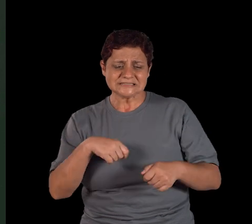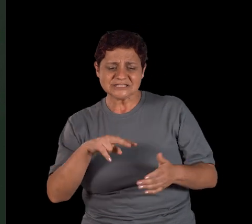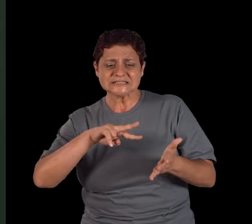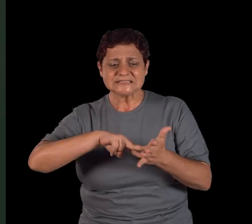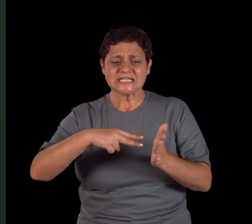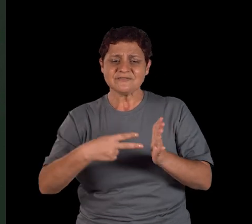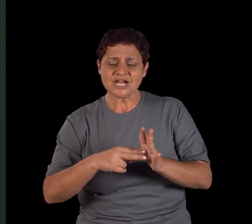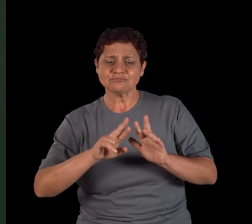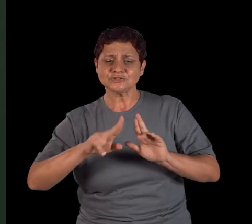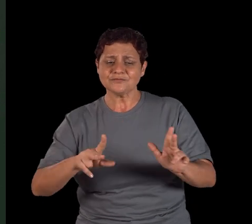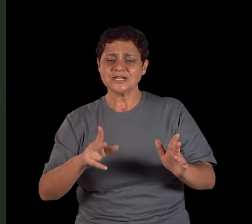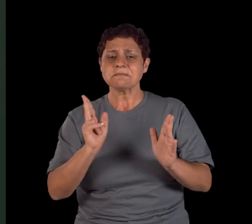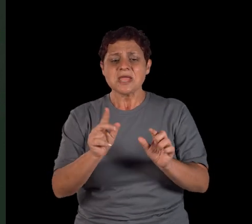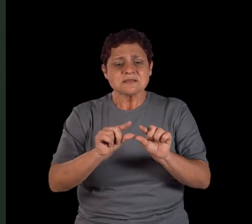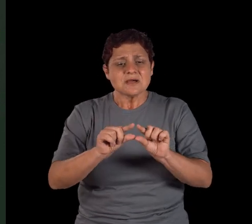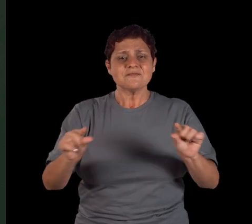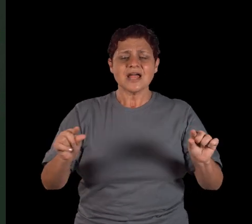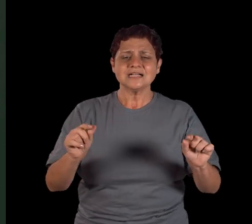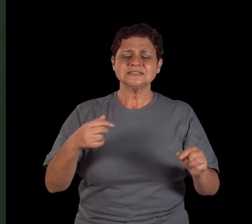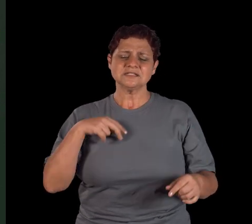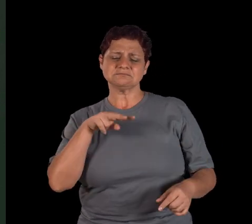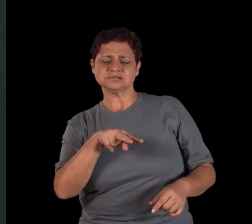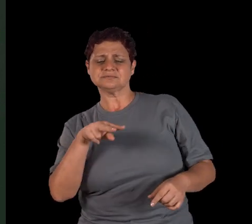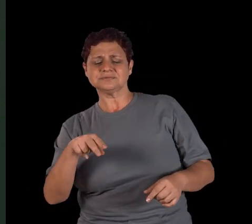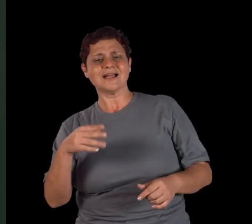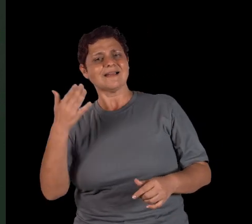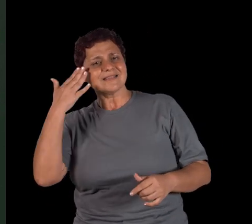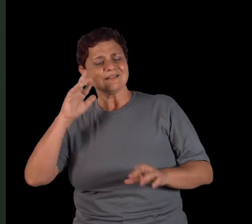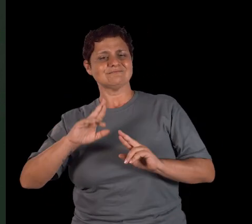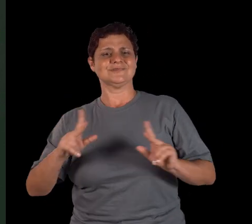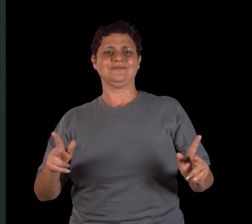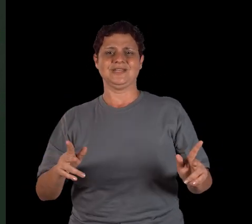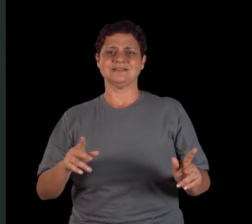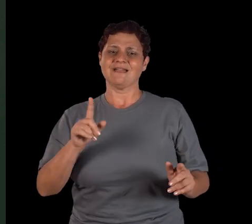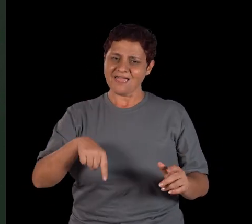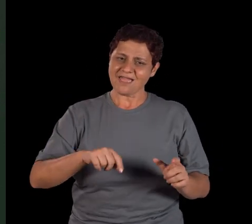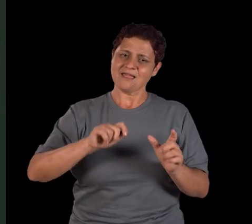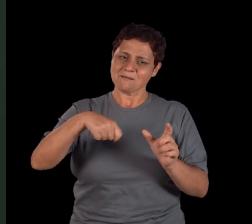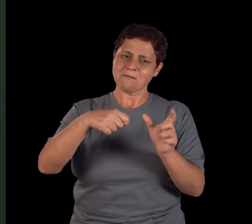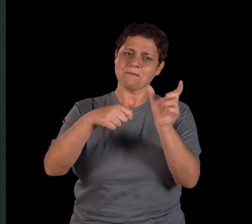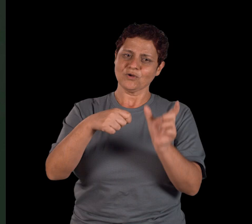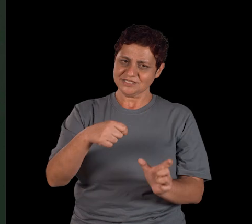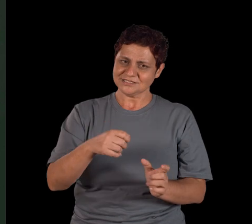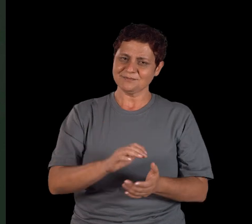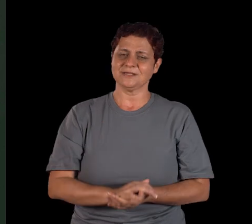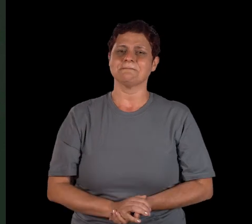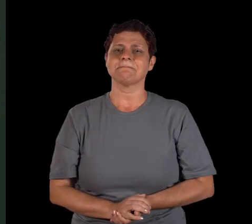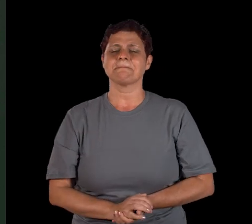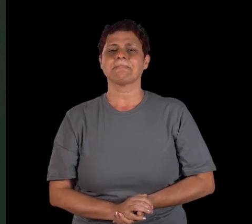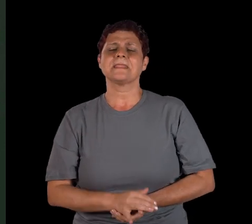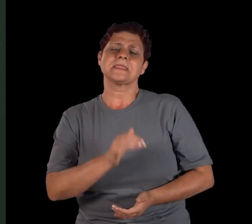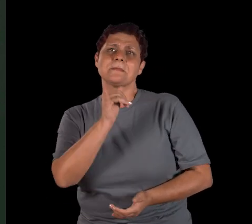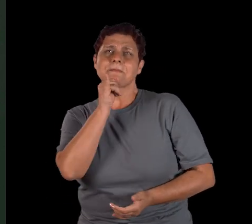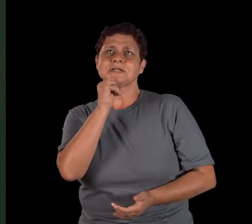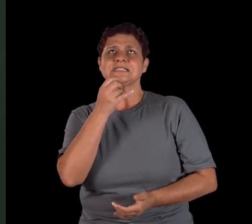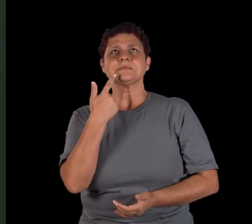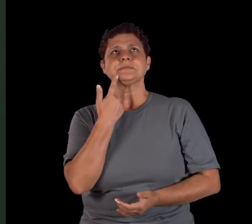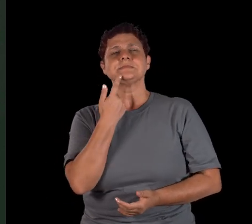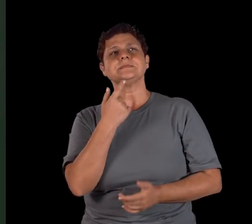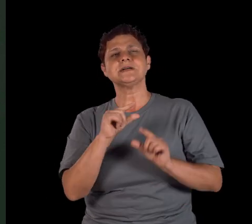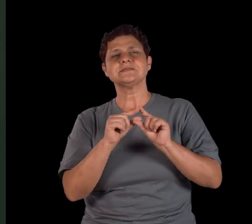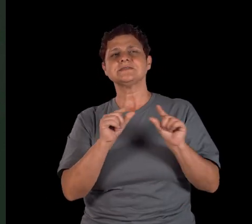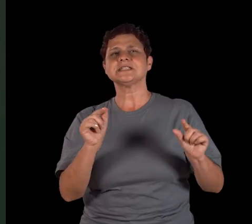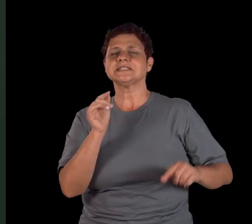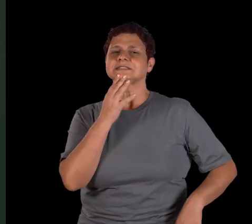sentido para a mesma frase, para a mesma estrutura, para a mesma sentença, certo? Isso é polissêmico. Então vamos lá. Vamos pensar numa relação